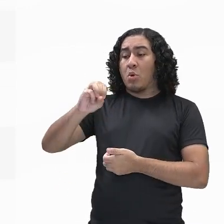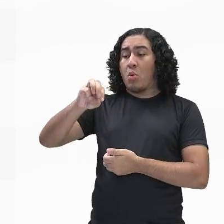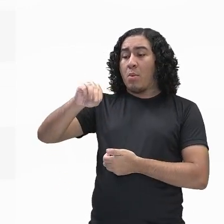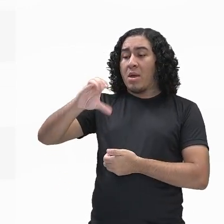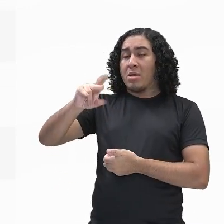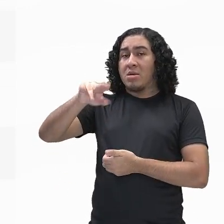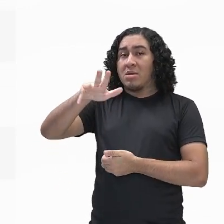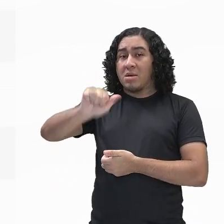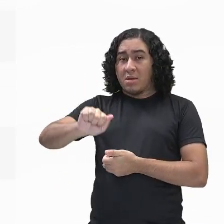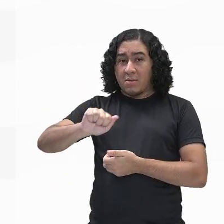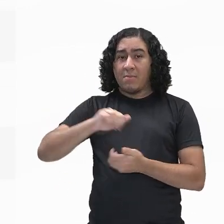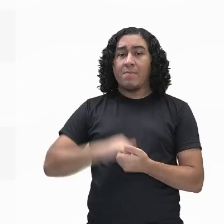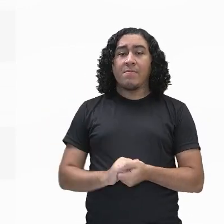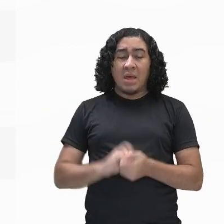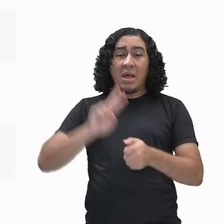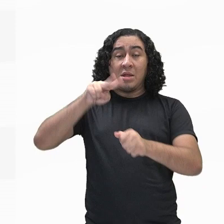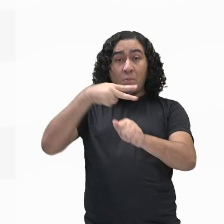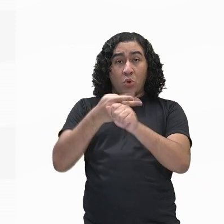ali na fisiologia do exercício.